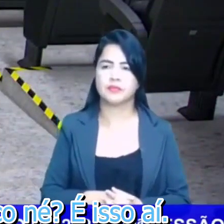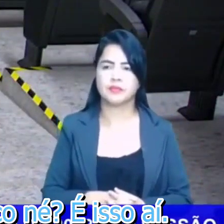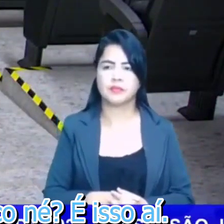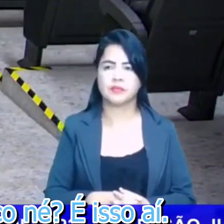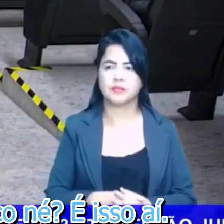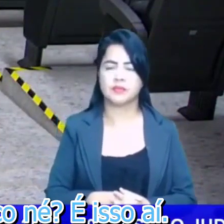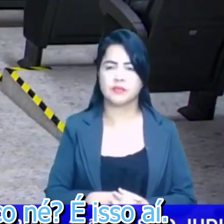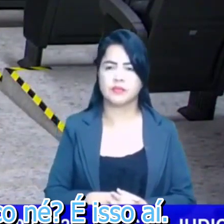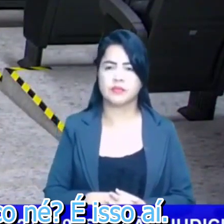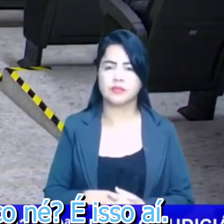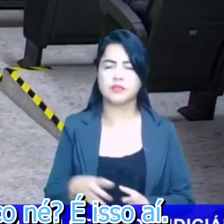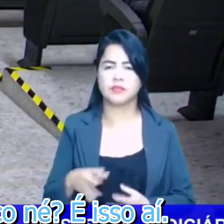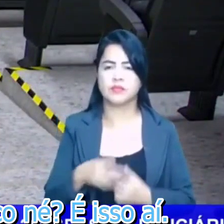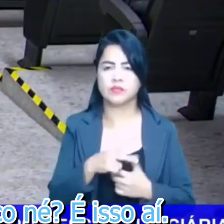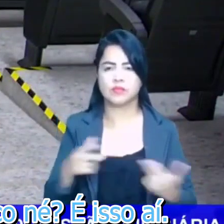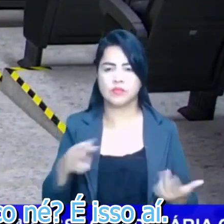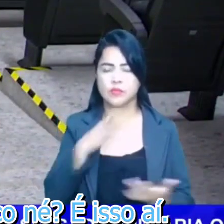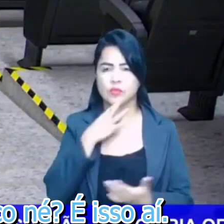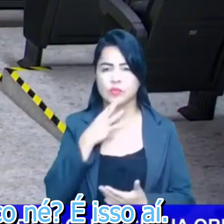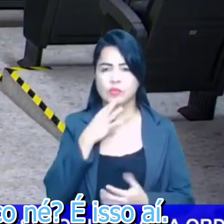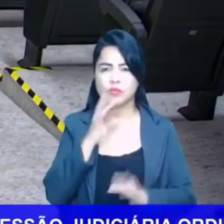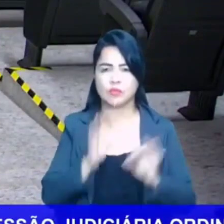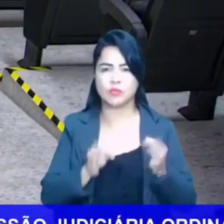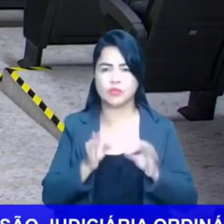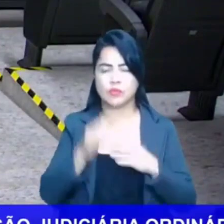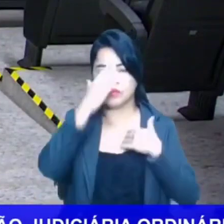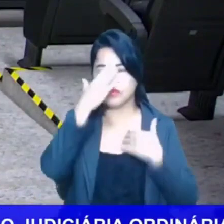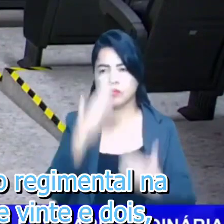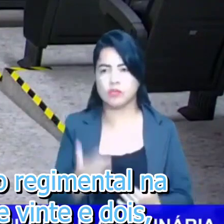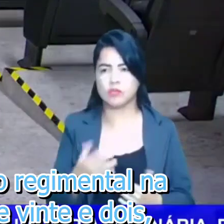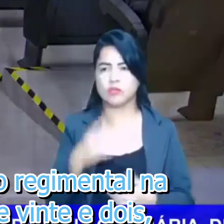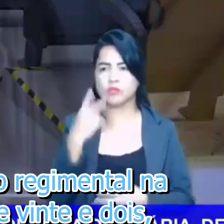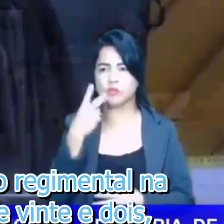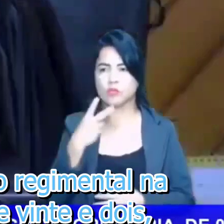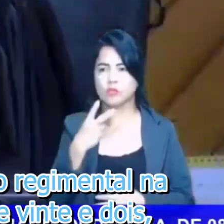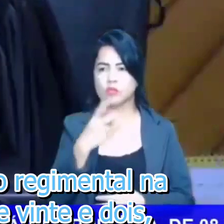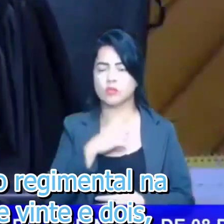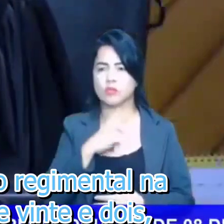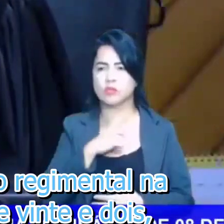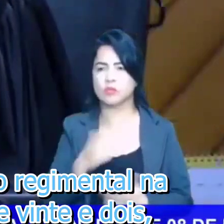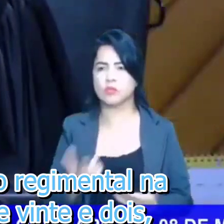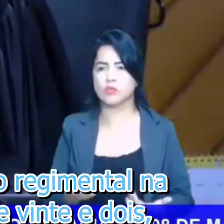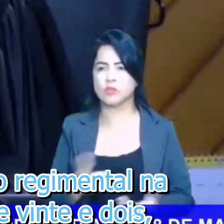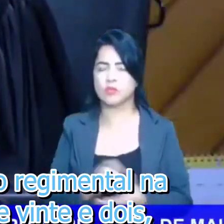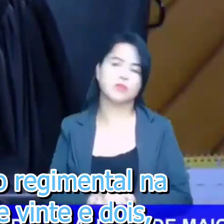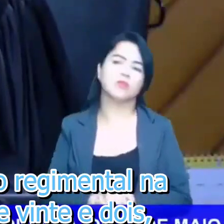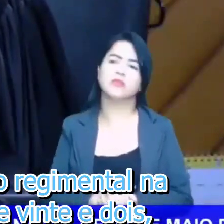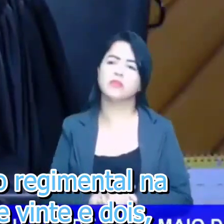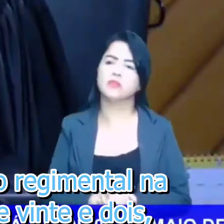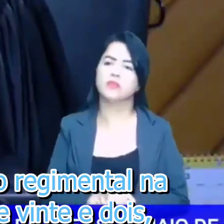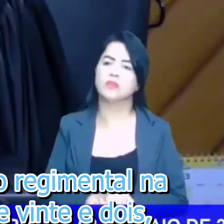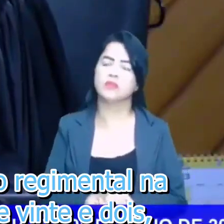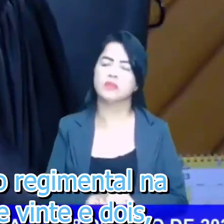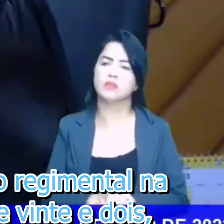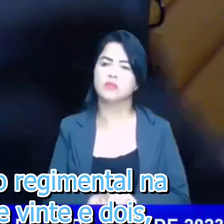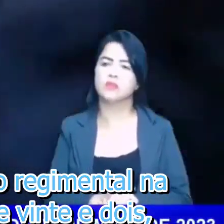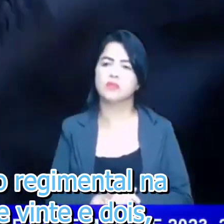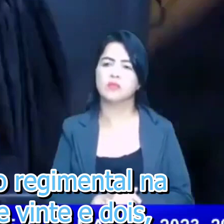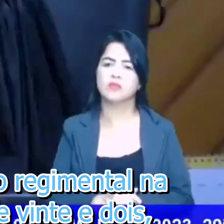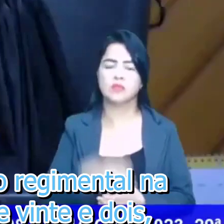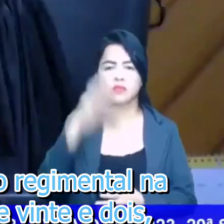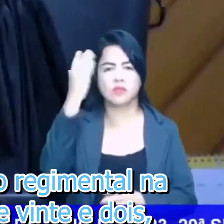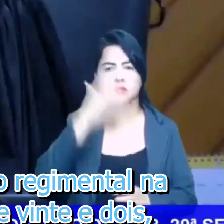muito conhecimento jurídico, né? É isso aí. Obrigado mesmo. Vamos ao item 2 da pauta, então, no agravo regimental,